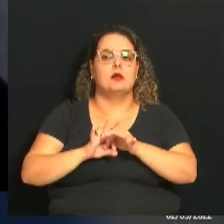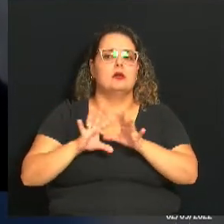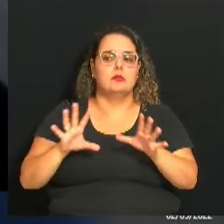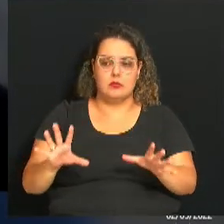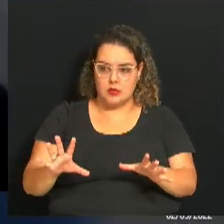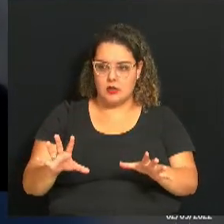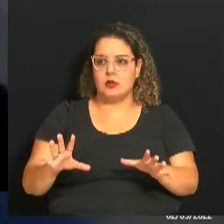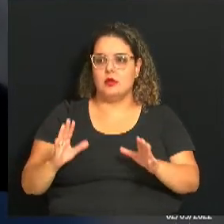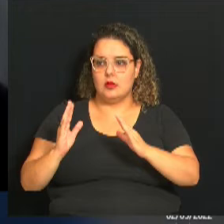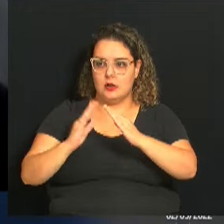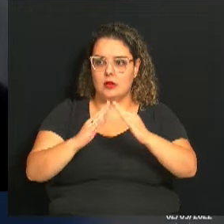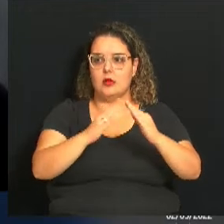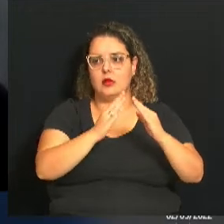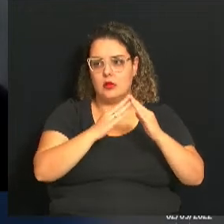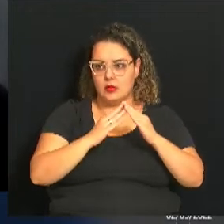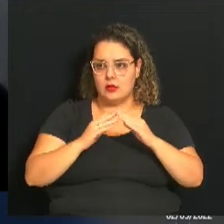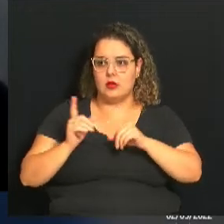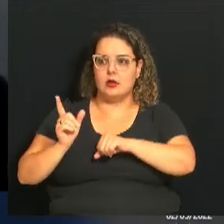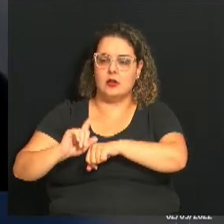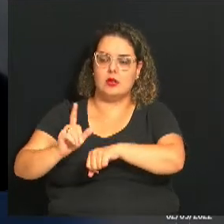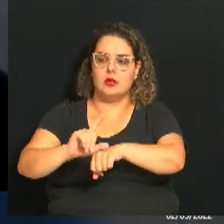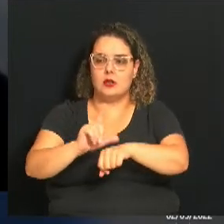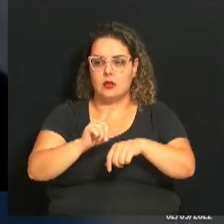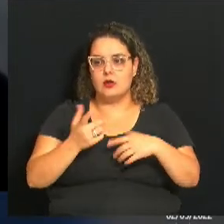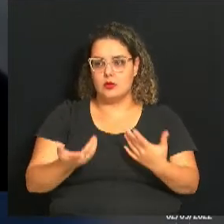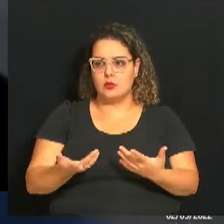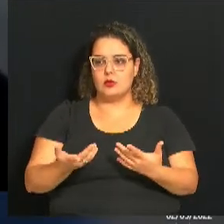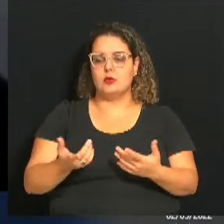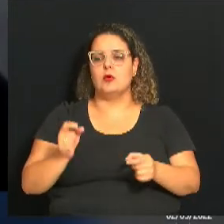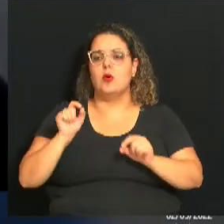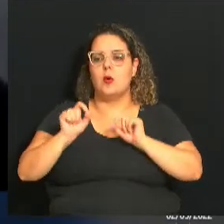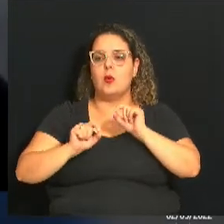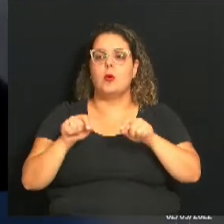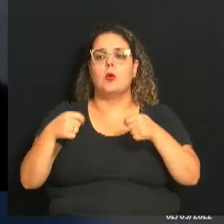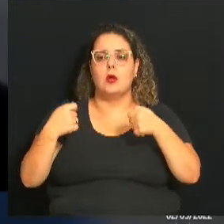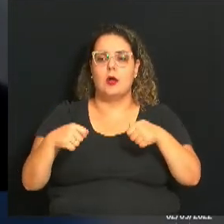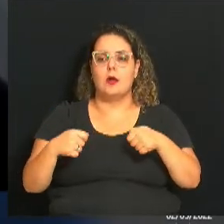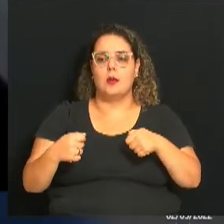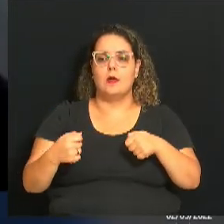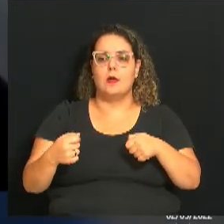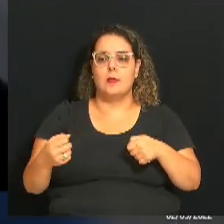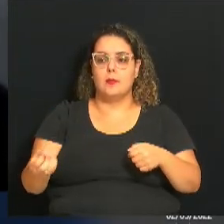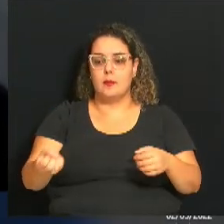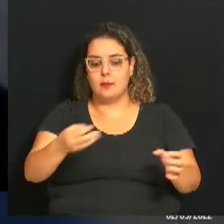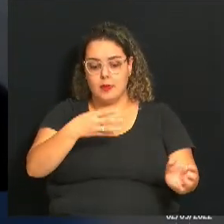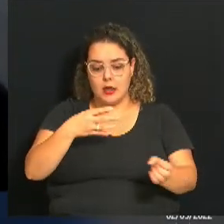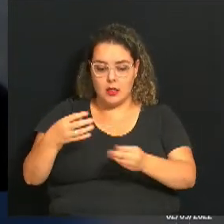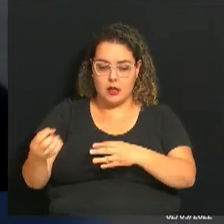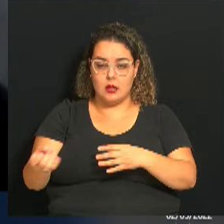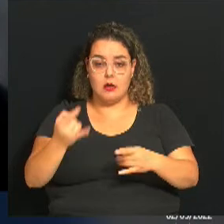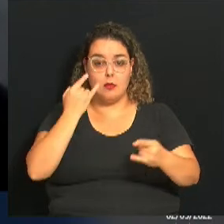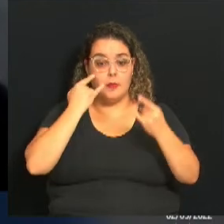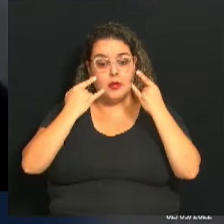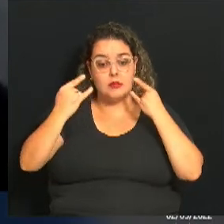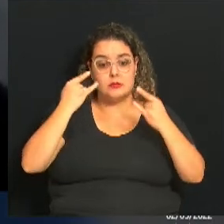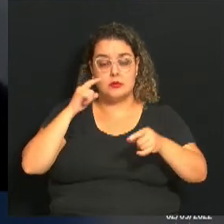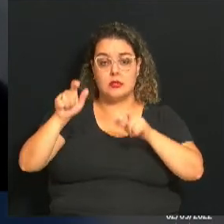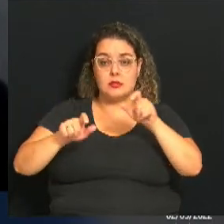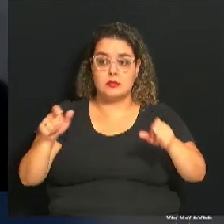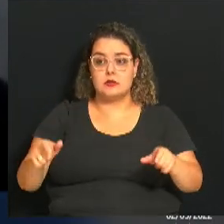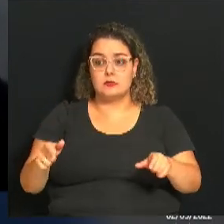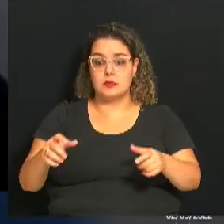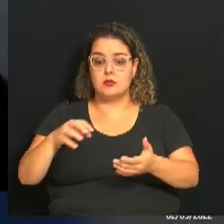residenciais, né? Então, o que a gente precisa inovar e atrair mais essas pessoas para o centro,